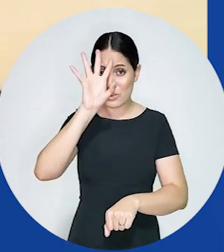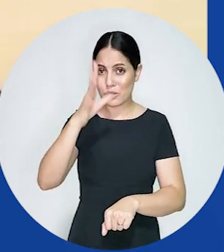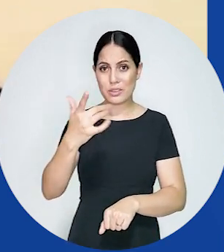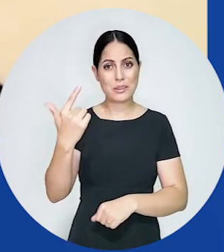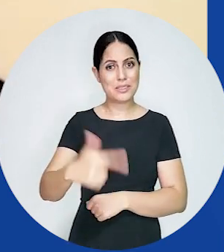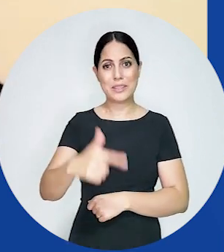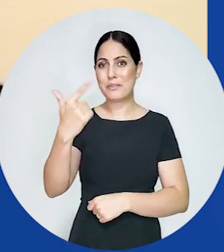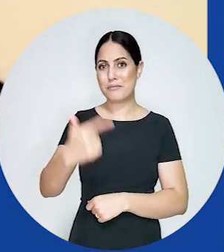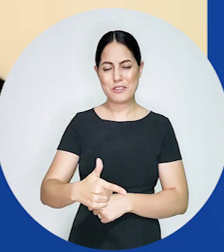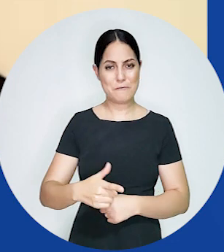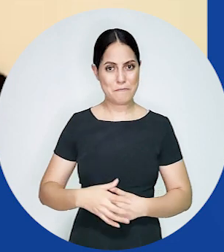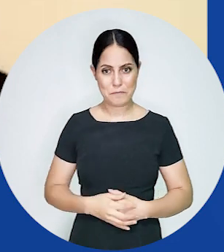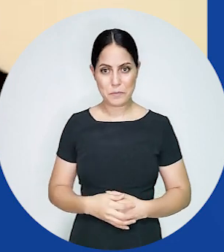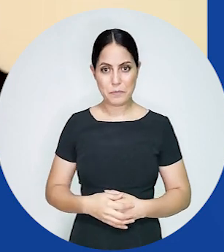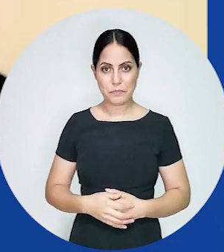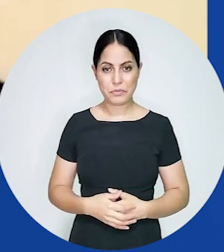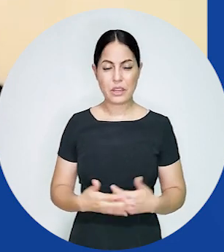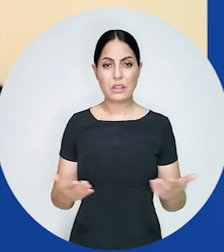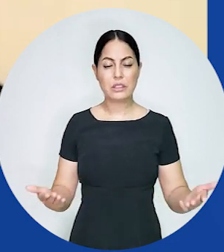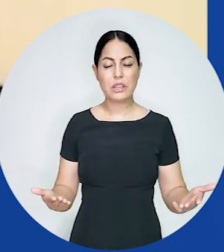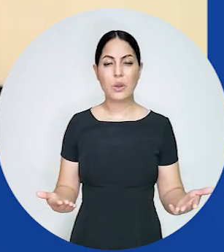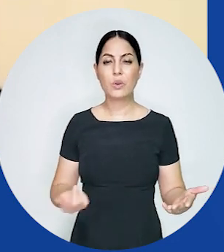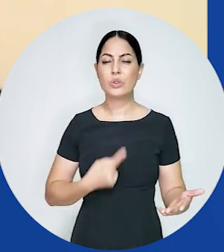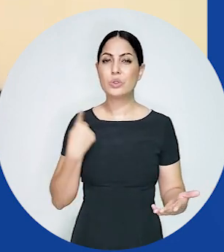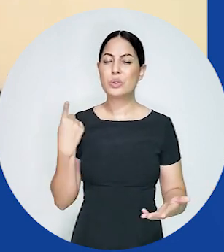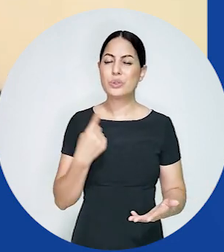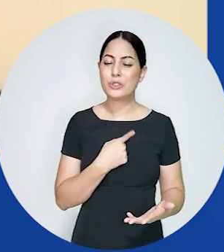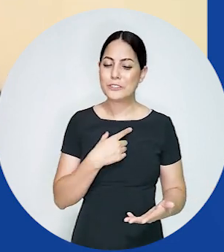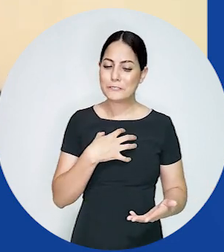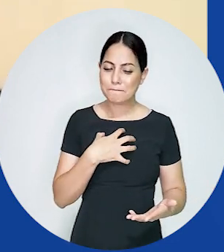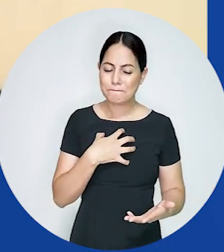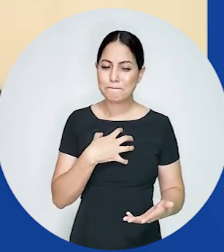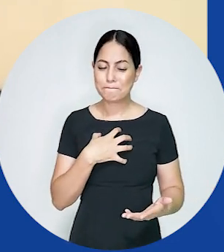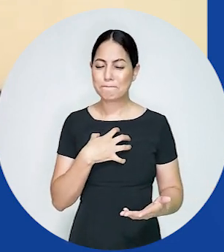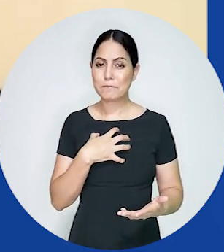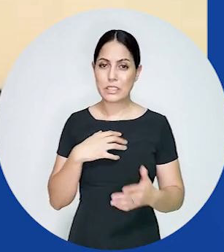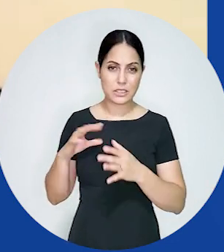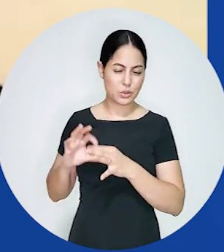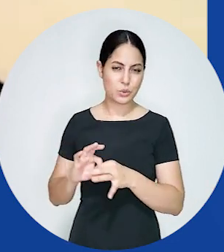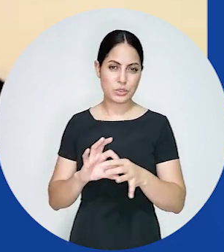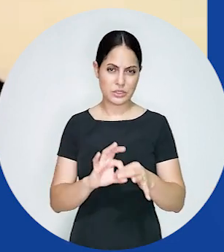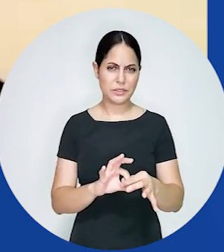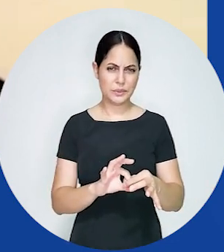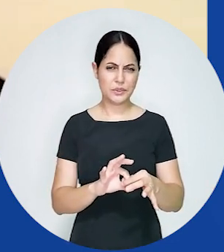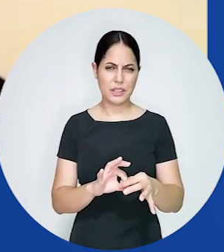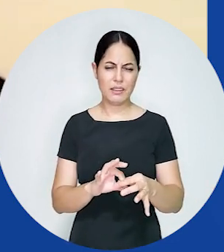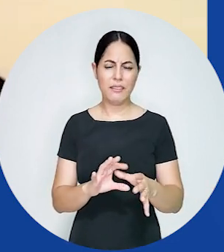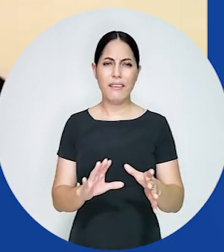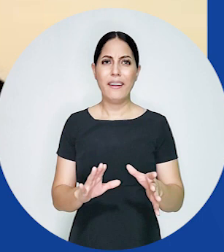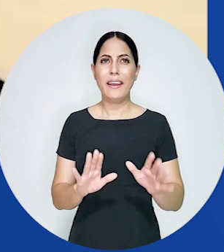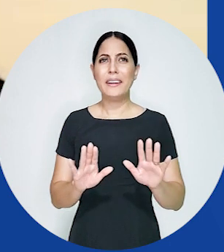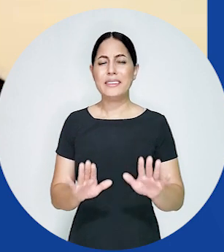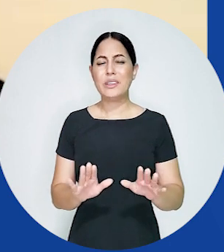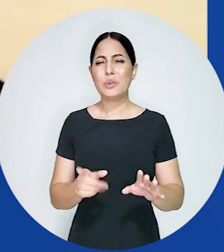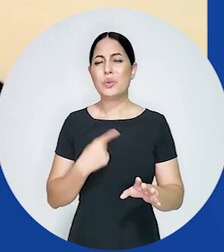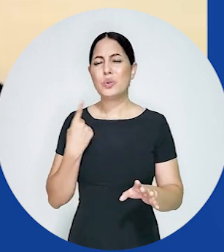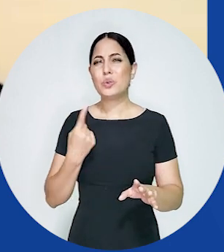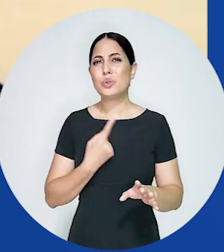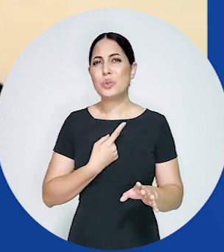país dentro dos quadros da ditadura e perdeu, então, essa questão muito forte. E a